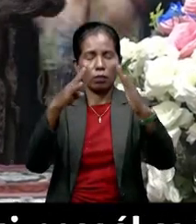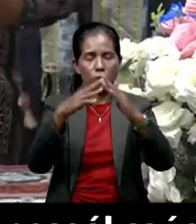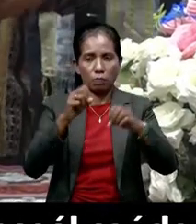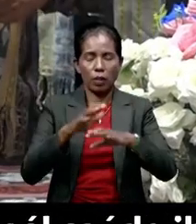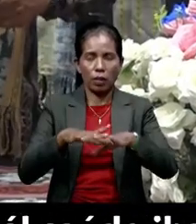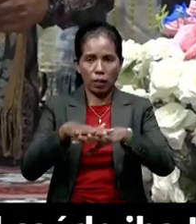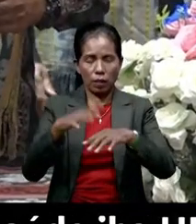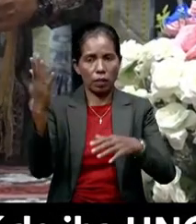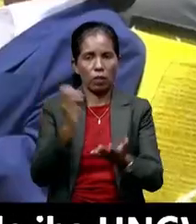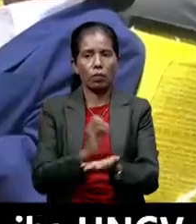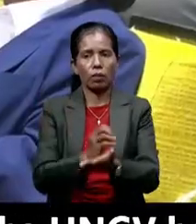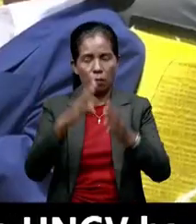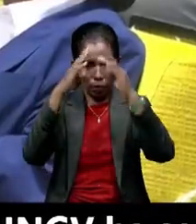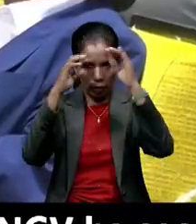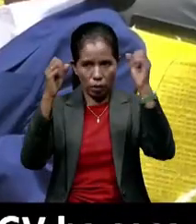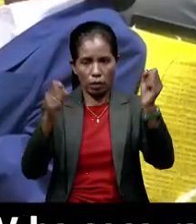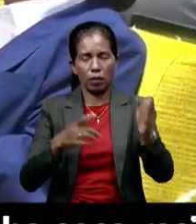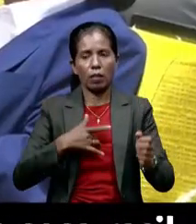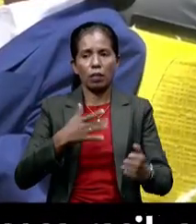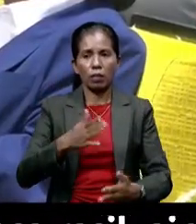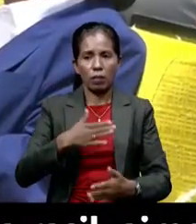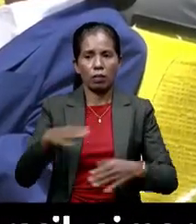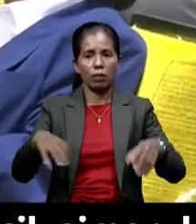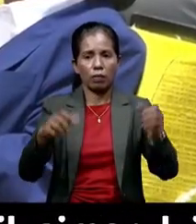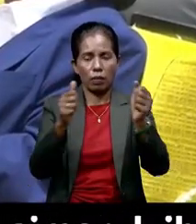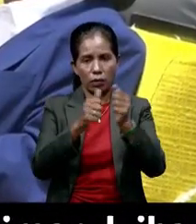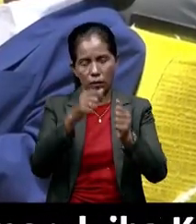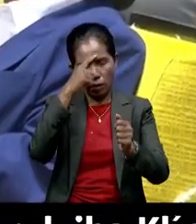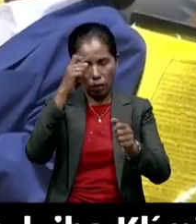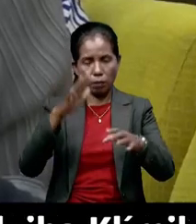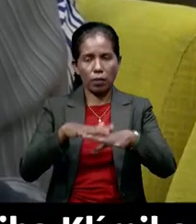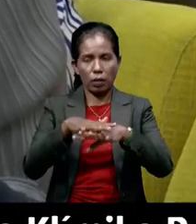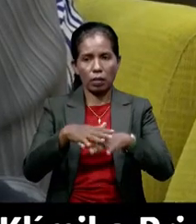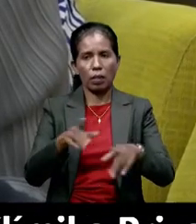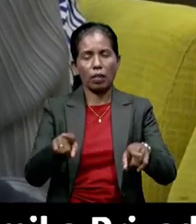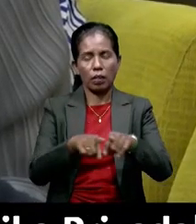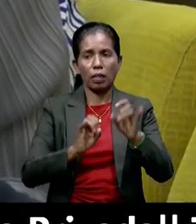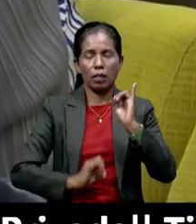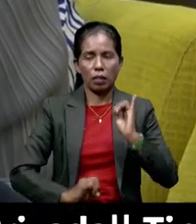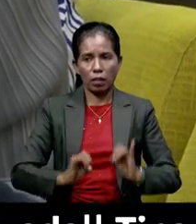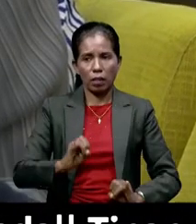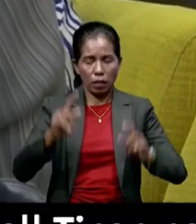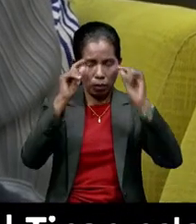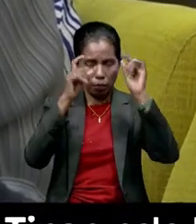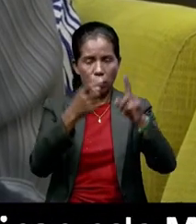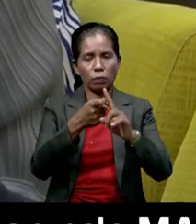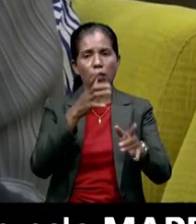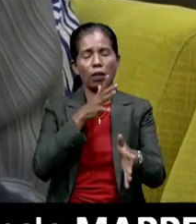Nune, presidente da República, José Ramjorta, aprecia o serviço a mútu que tamatais a descendente da de Timor, nebe maikera susi, be